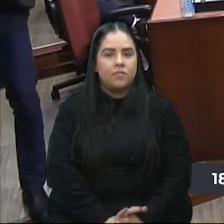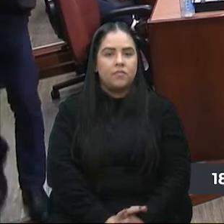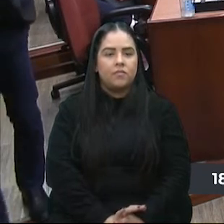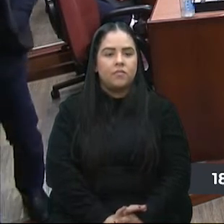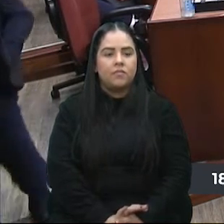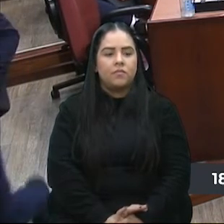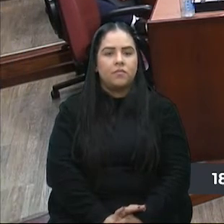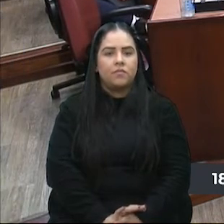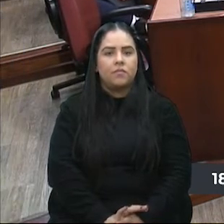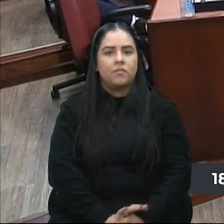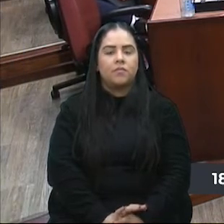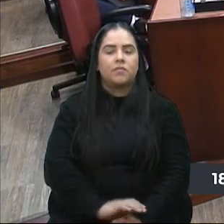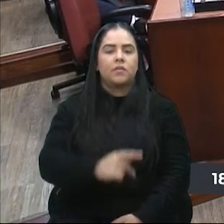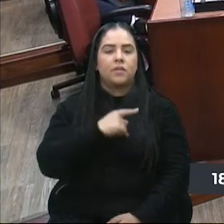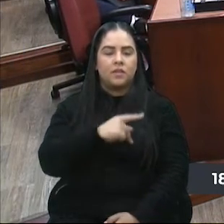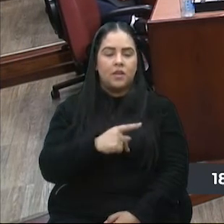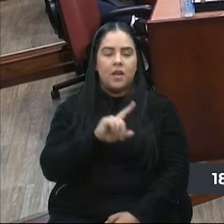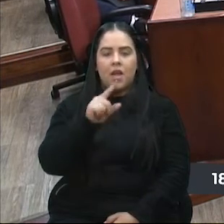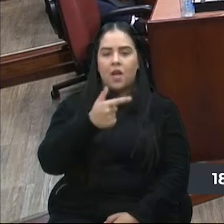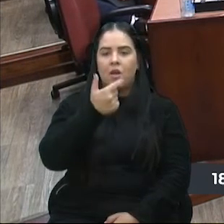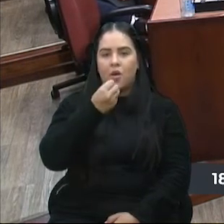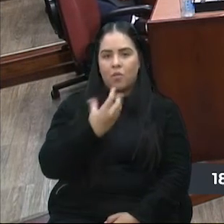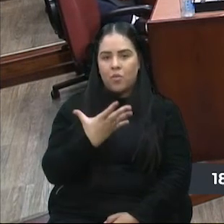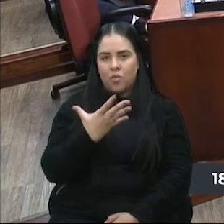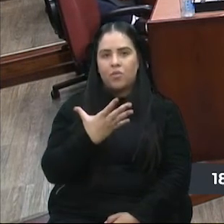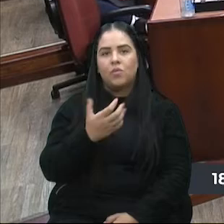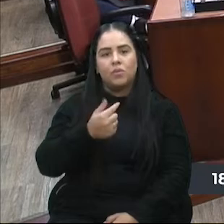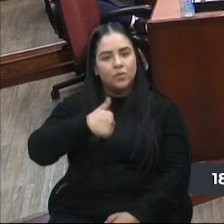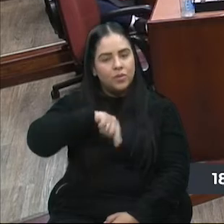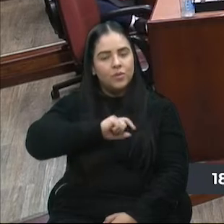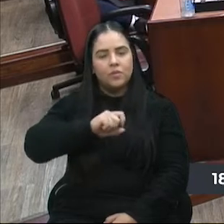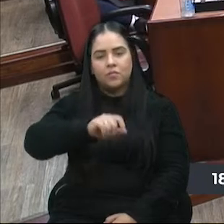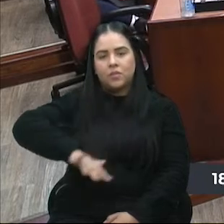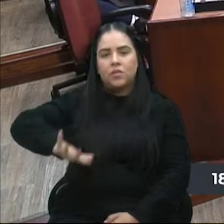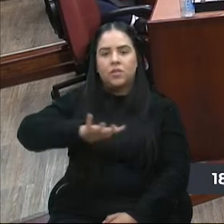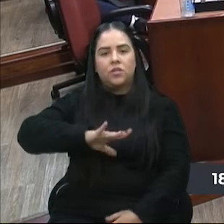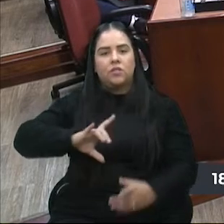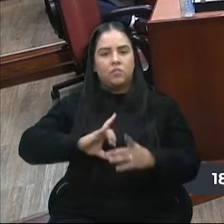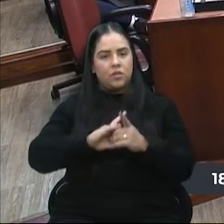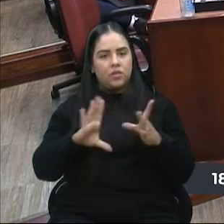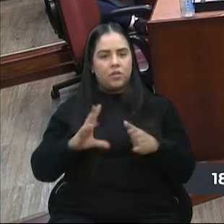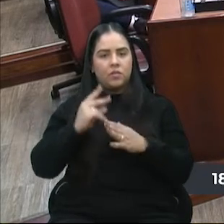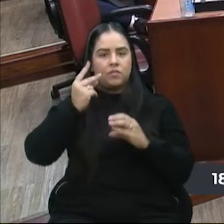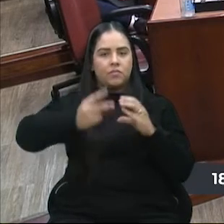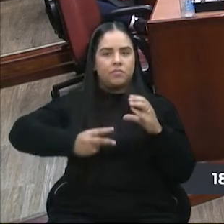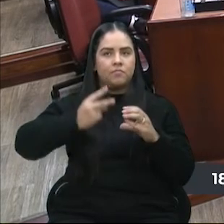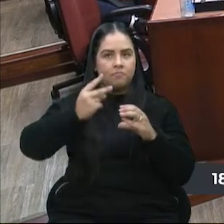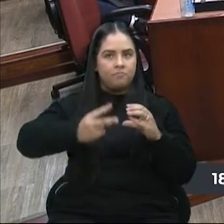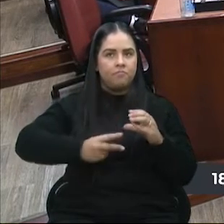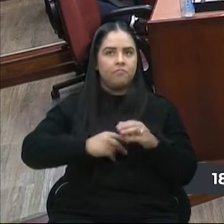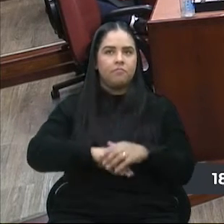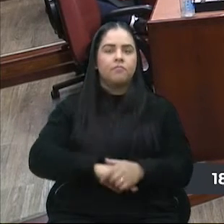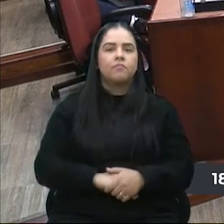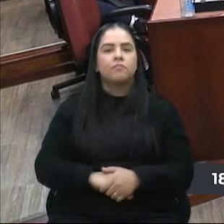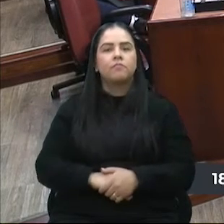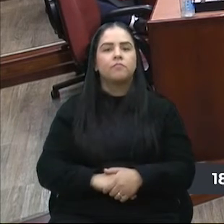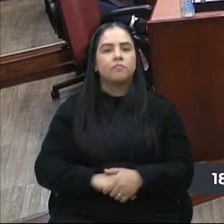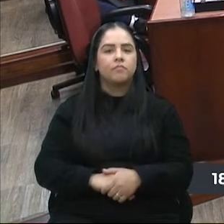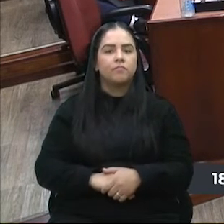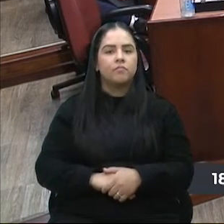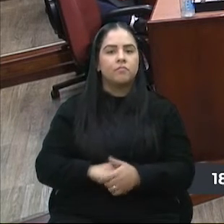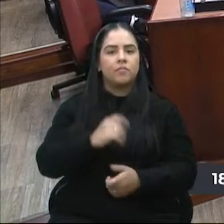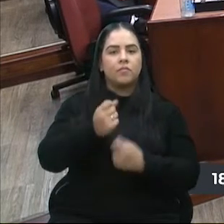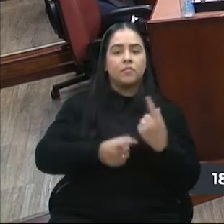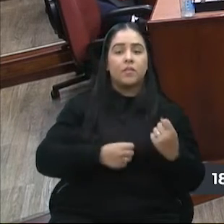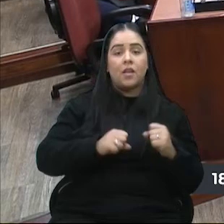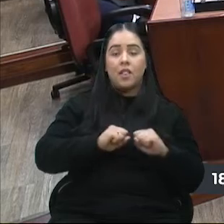Presidenta, como é bom estar no ambiente democrático, Câmara dos Vereadores. Uns